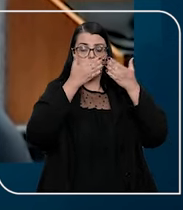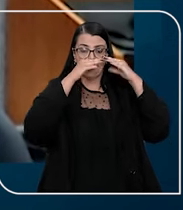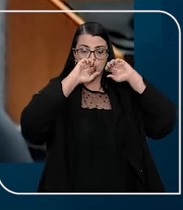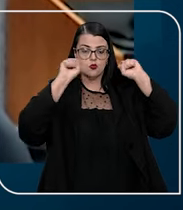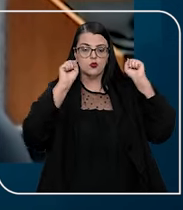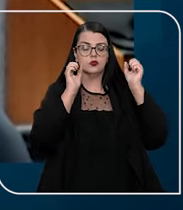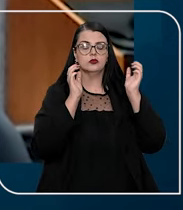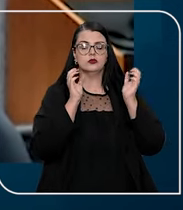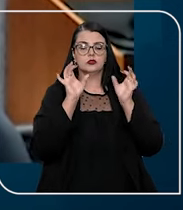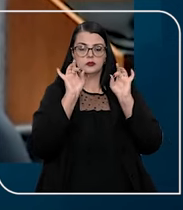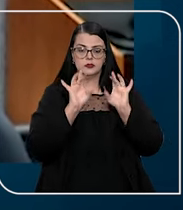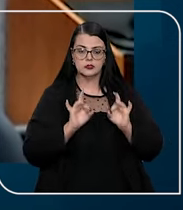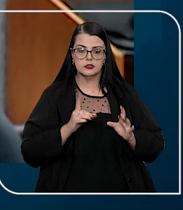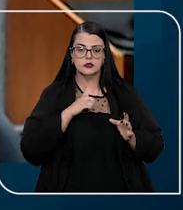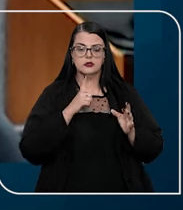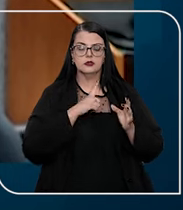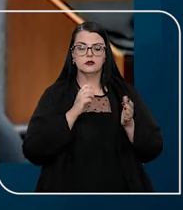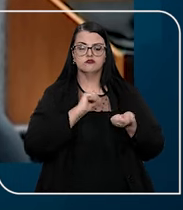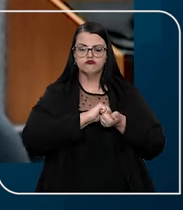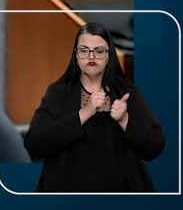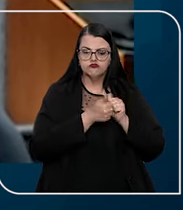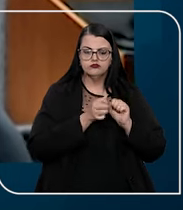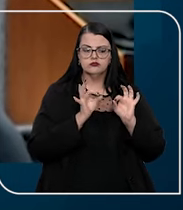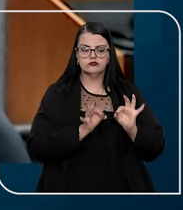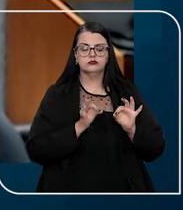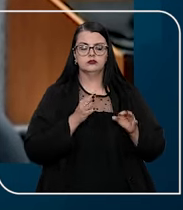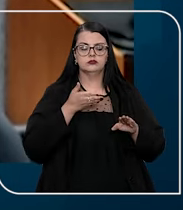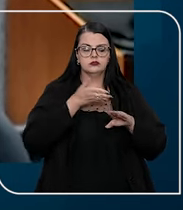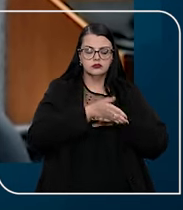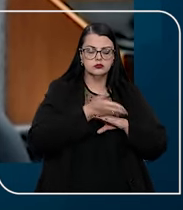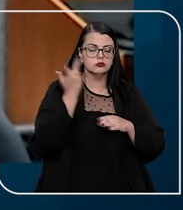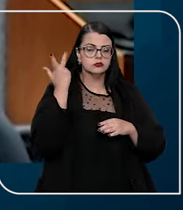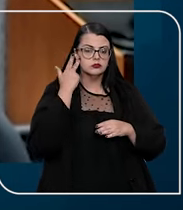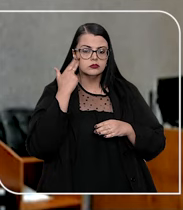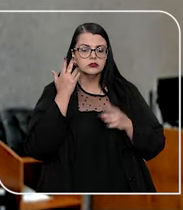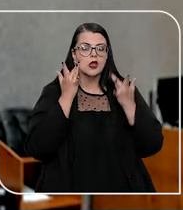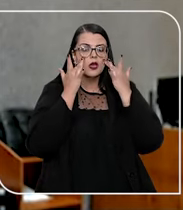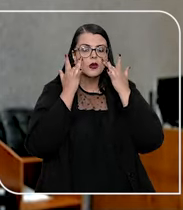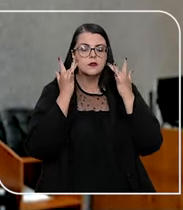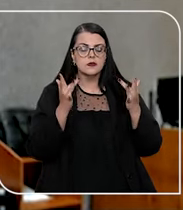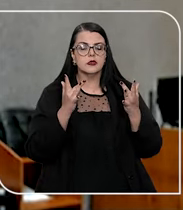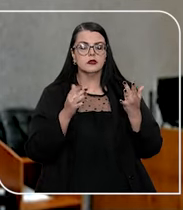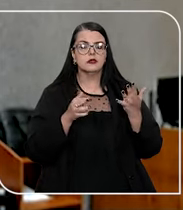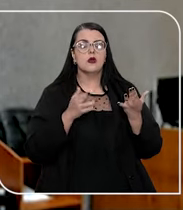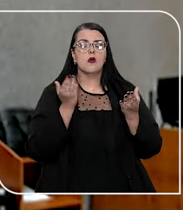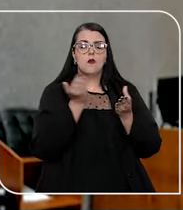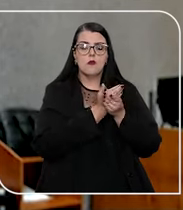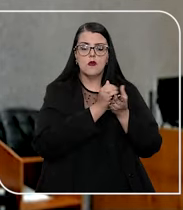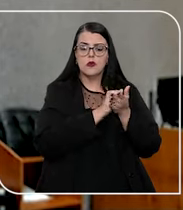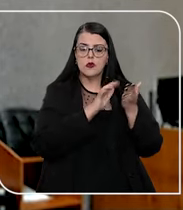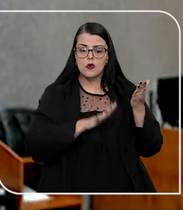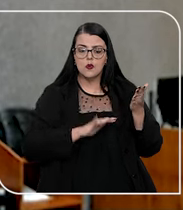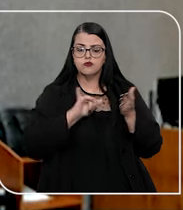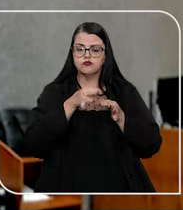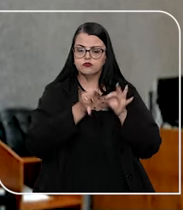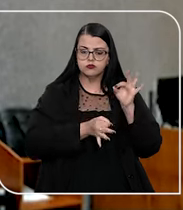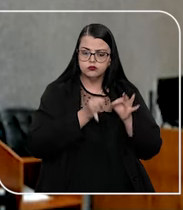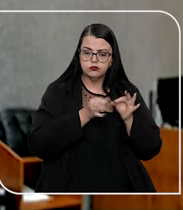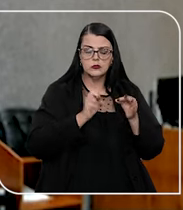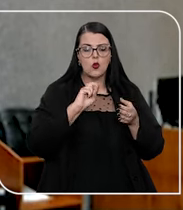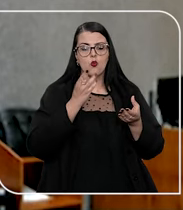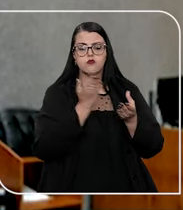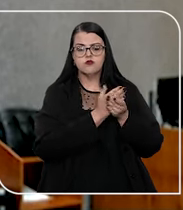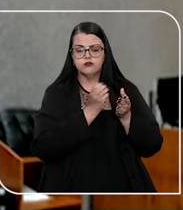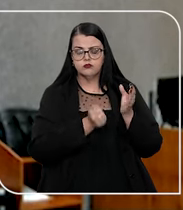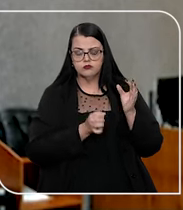a corte especial estabeleceu que há a configuração do comparecimento espontâneo do réu com a apresentação de embargos à execução ou de